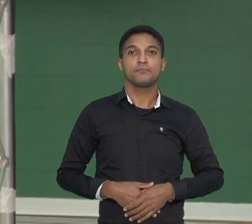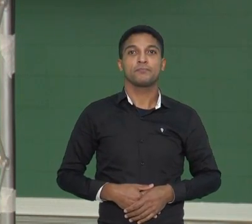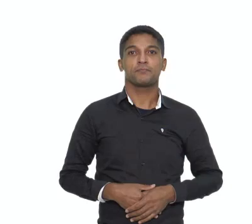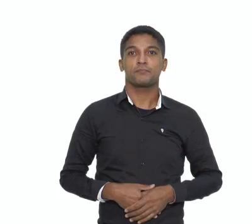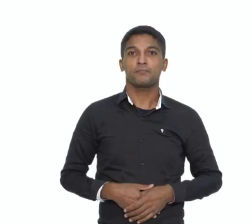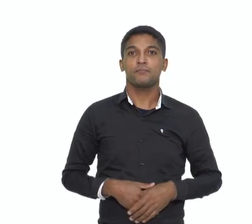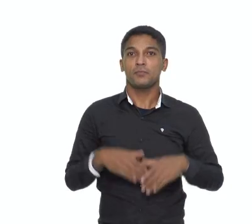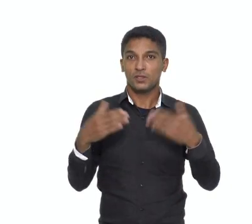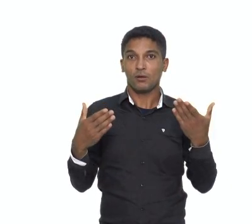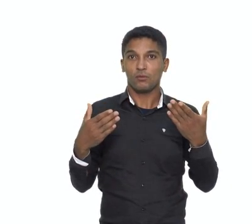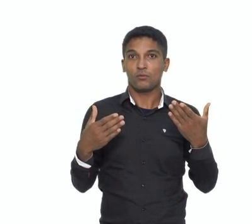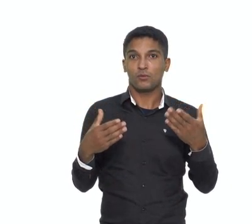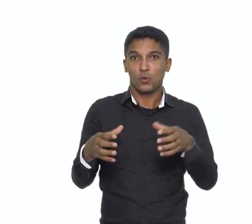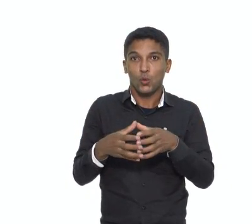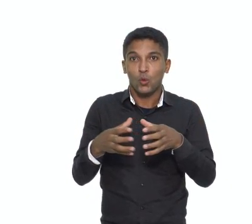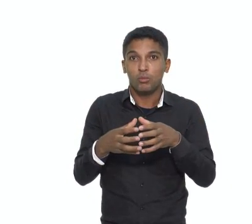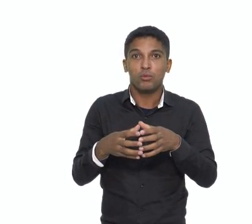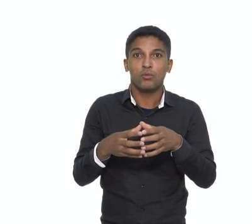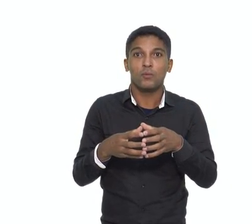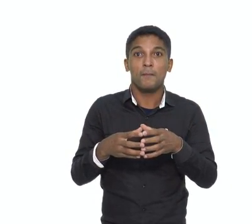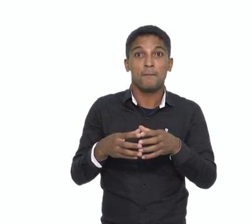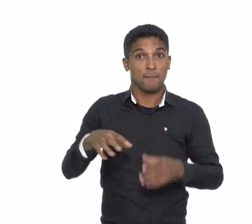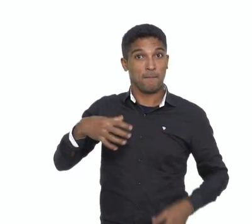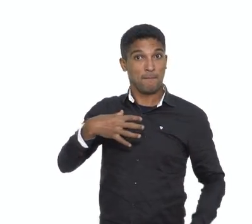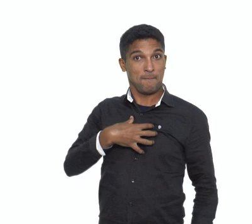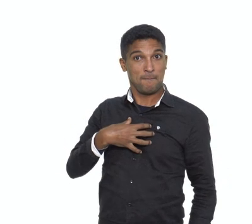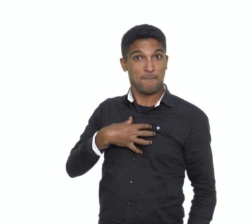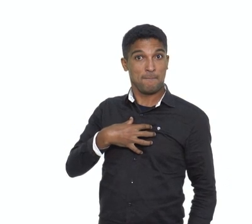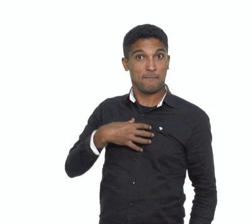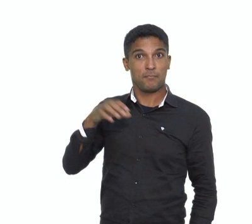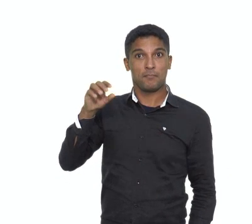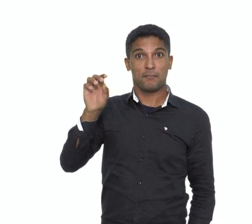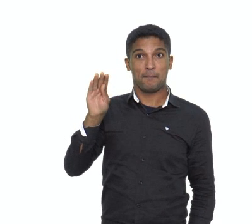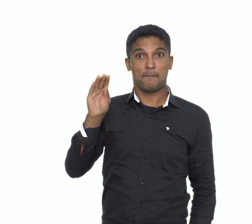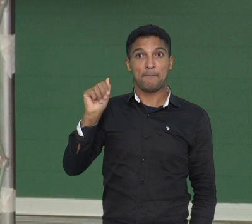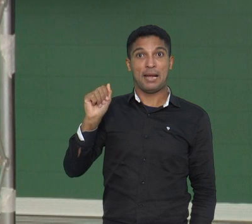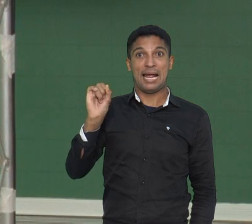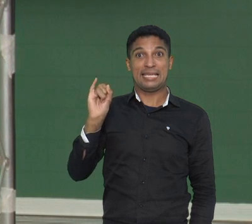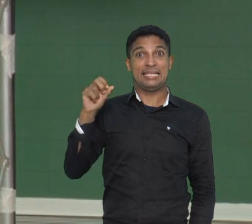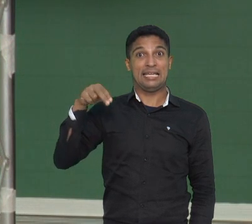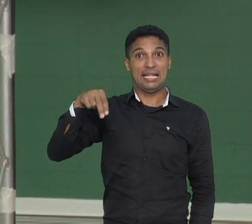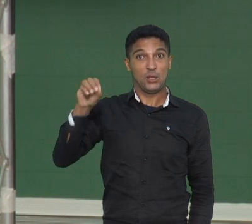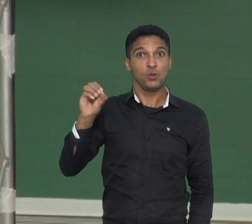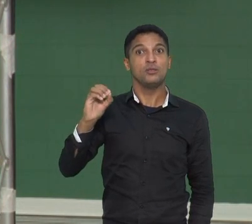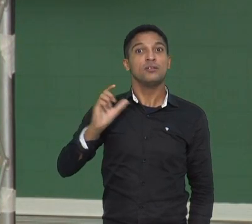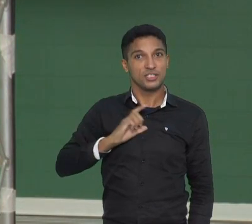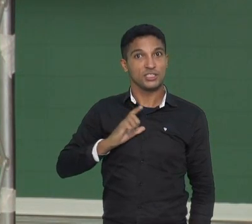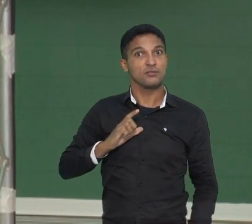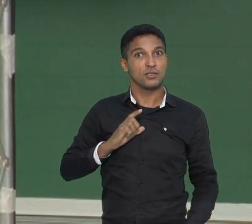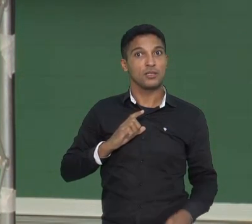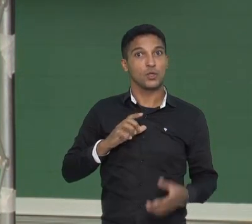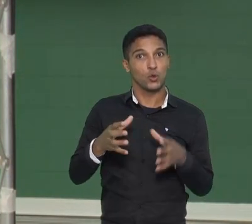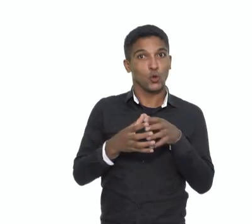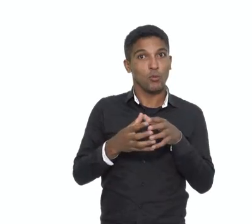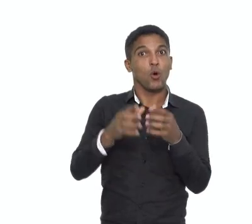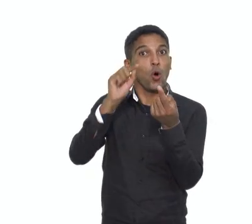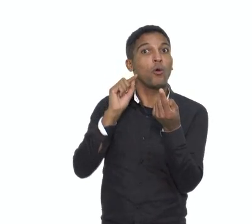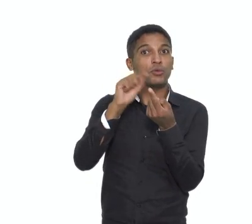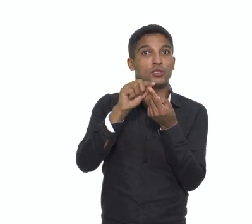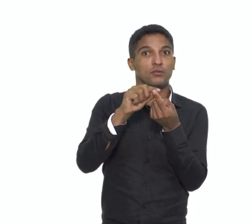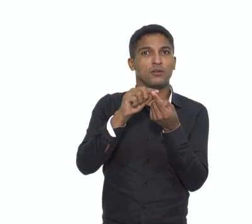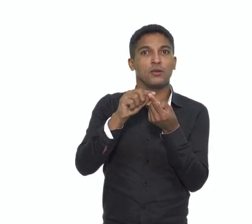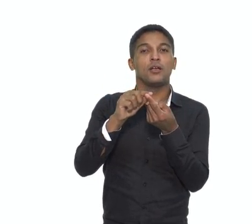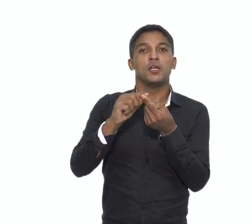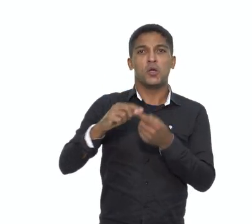Os conjurados baianos tinham como objetivos, então vamos ver aqui quais eram as intenções dos conjurados baianos. O fim do domínio português